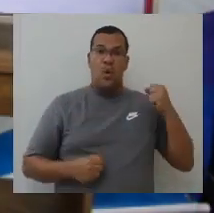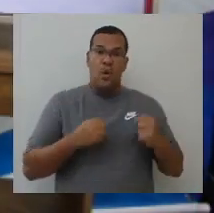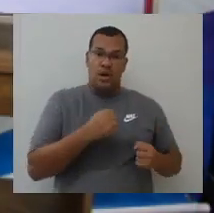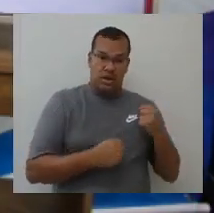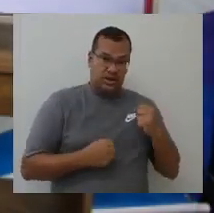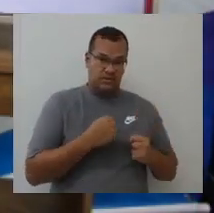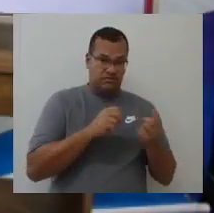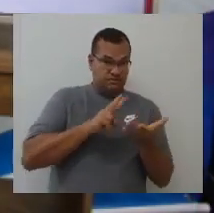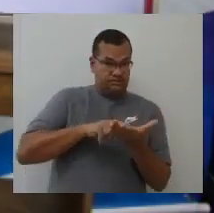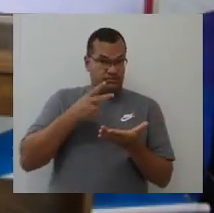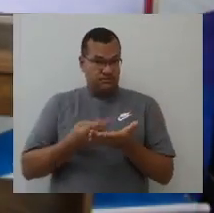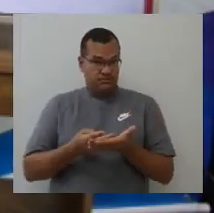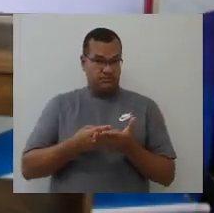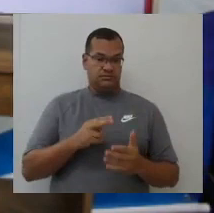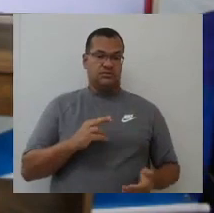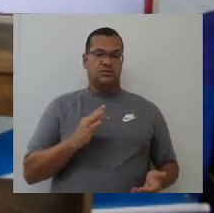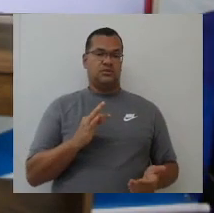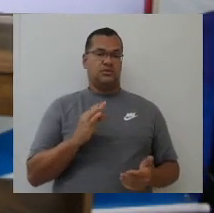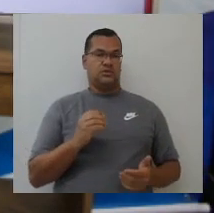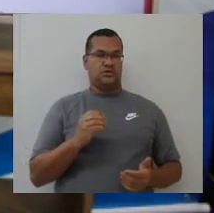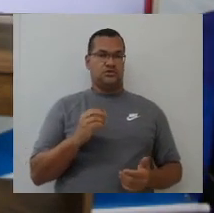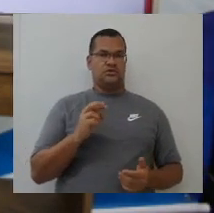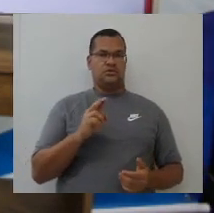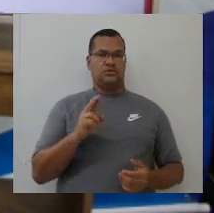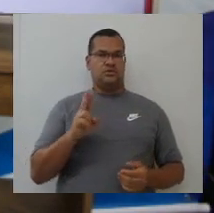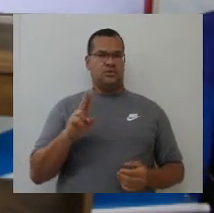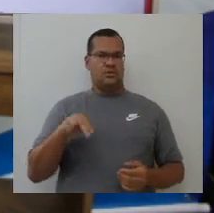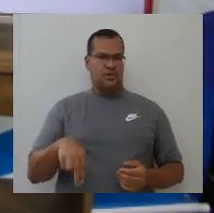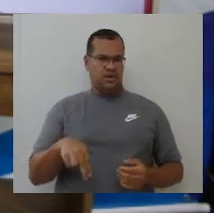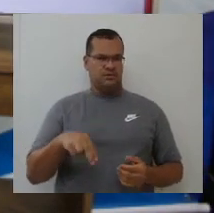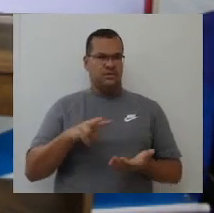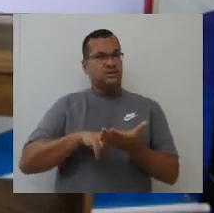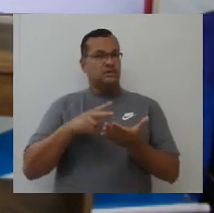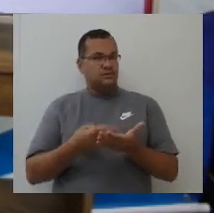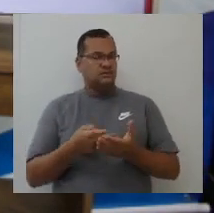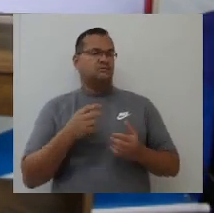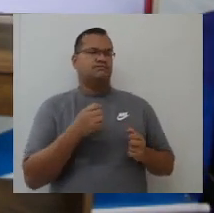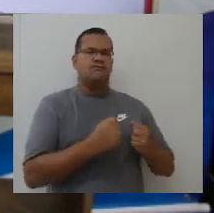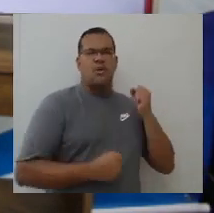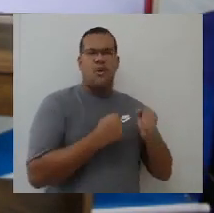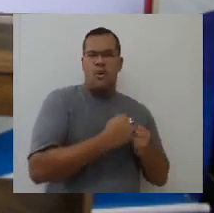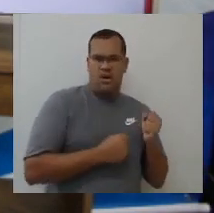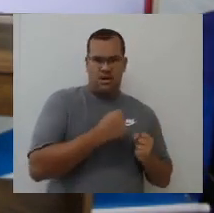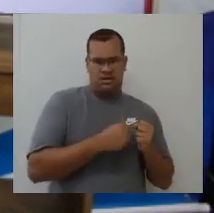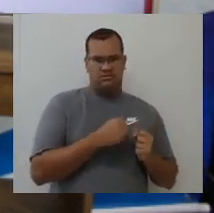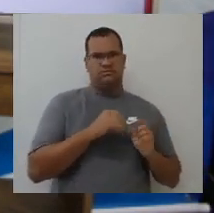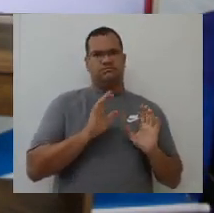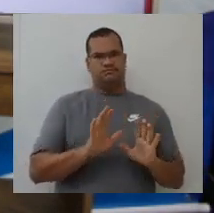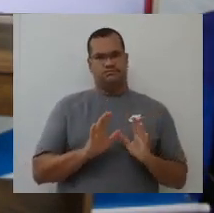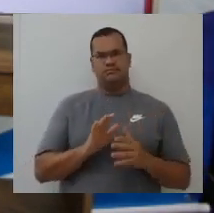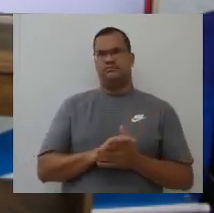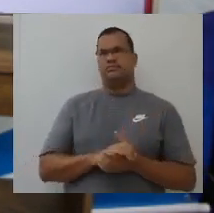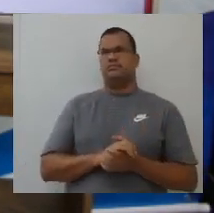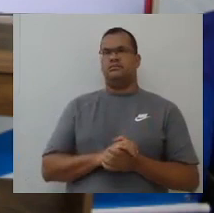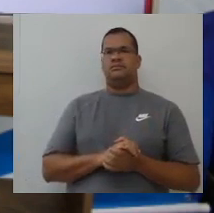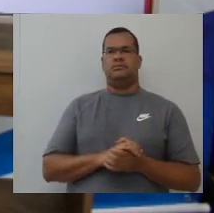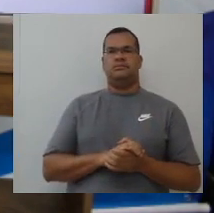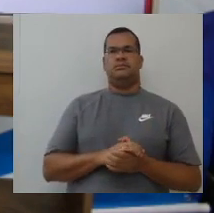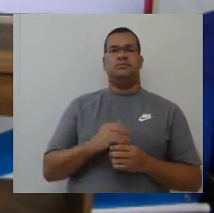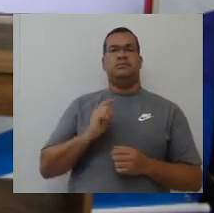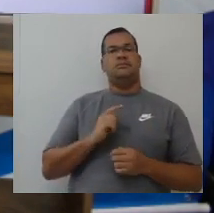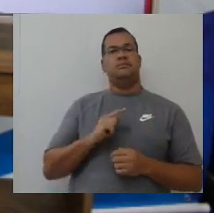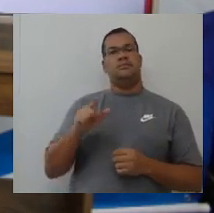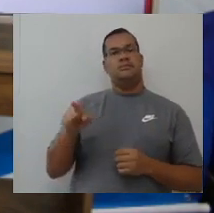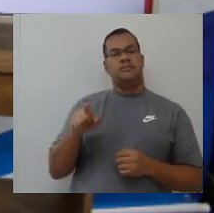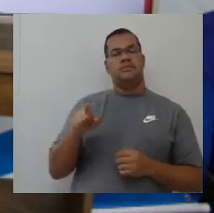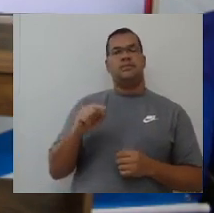como eu traduzo isso para a língua portuguesa. Correr. Tem o R no final, porque são infinitivos. Ele está tanto no infinitivo aqui na língua